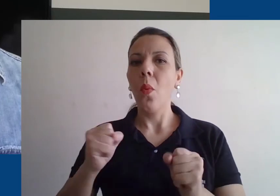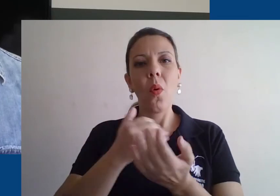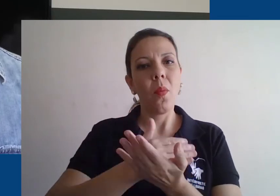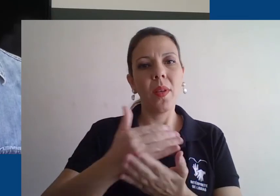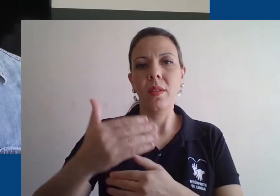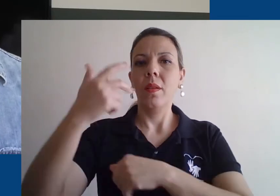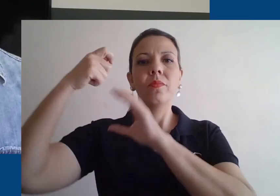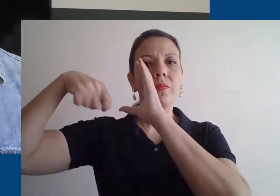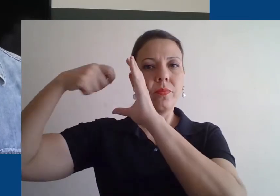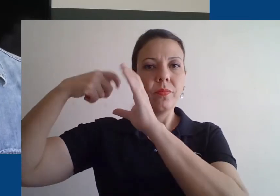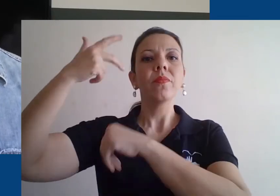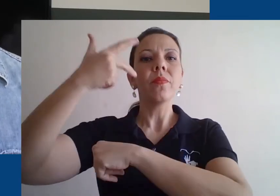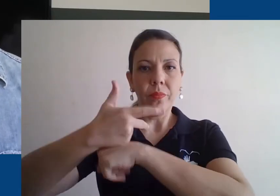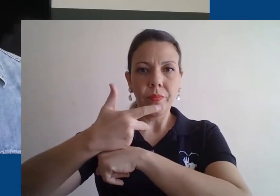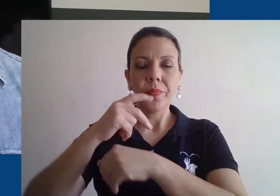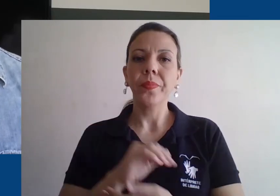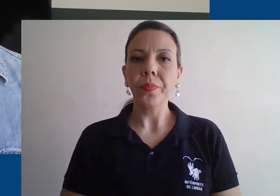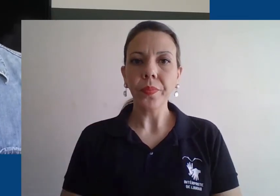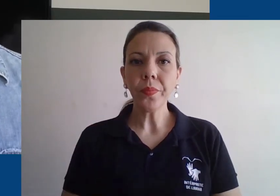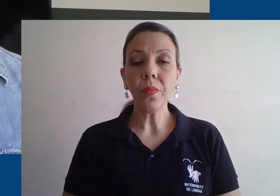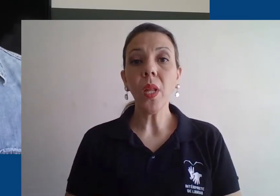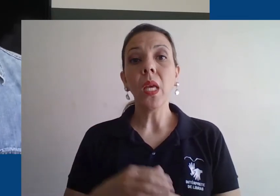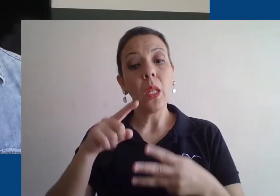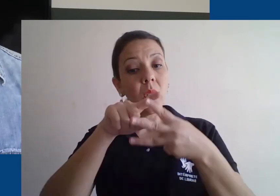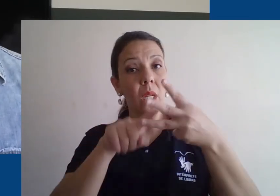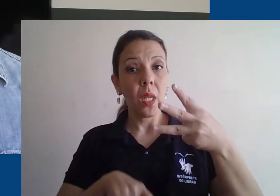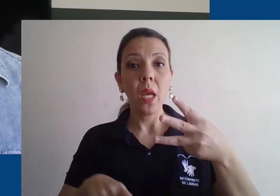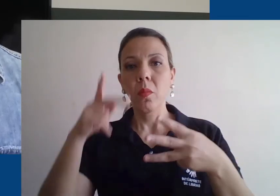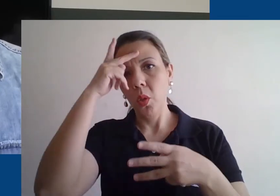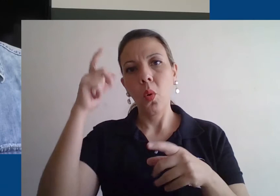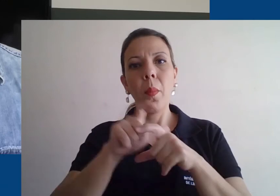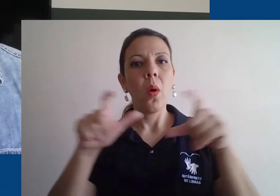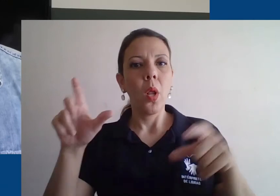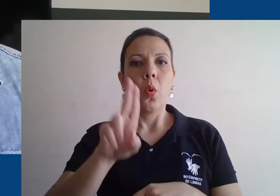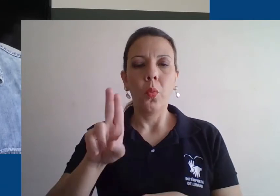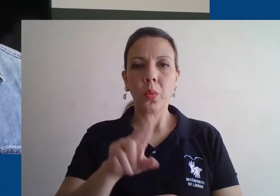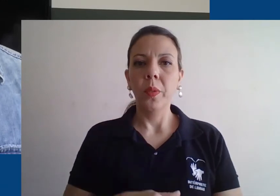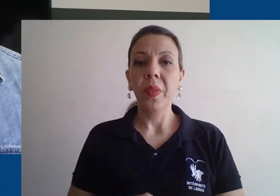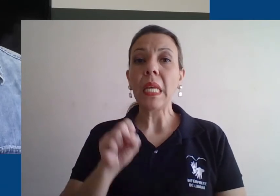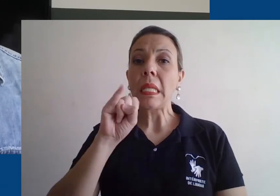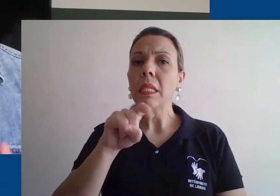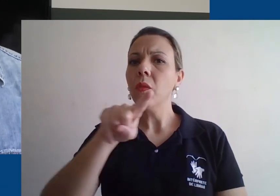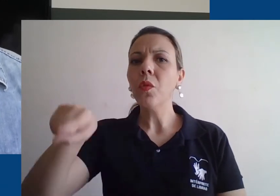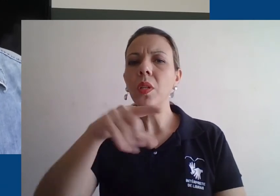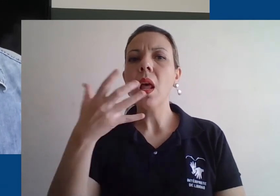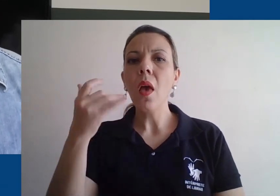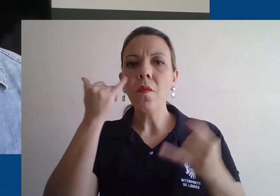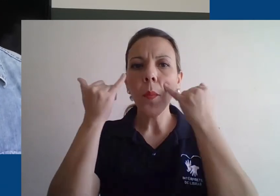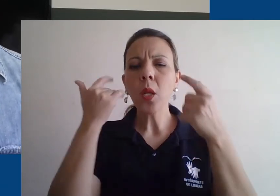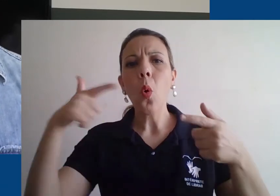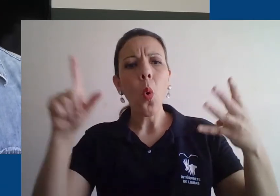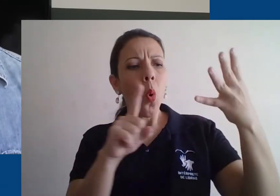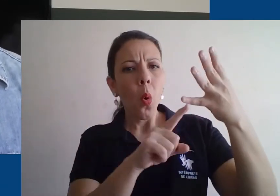eu acredito que essas três são as maneiras mais comuns que a gente vai ter de se gravar. Caso você sinta necessidade de algum outro